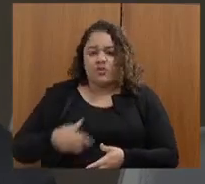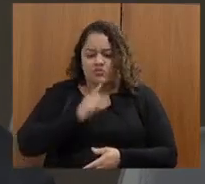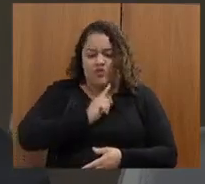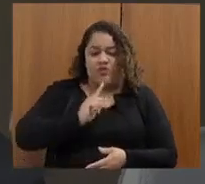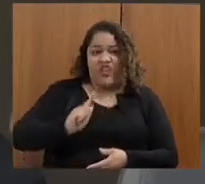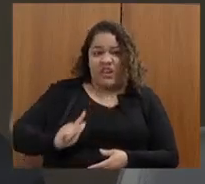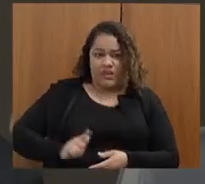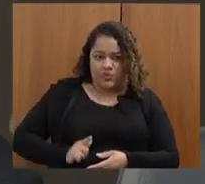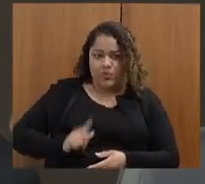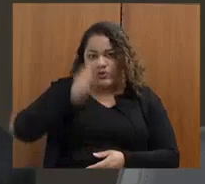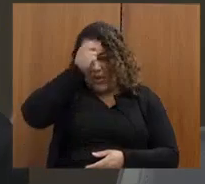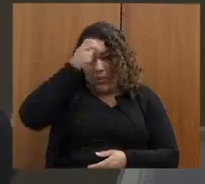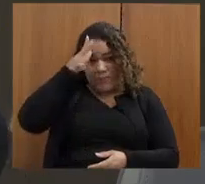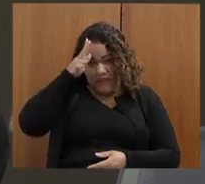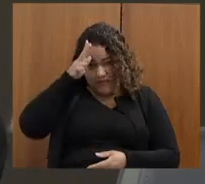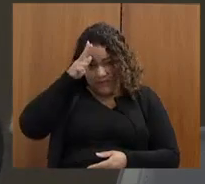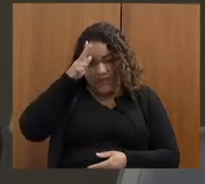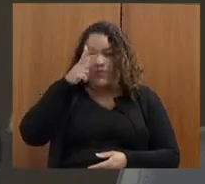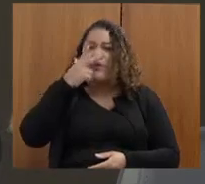ou prefeitos